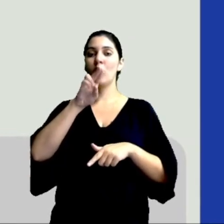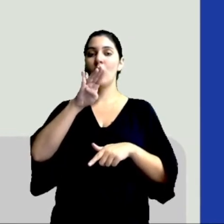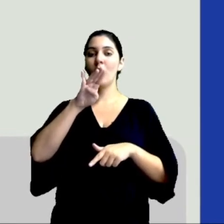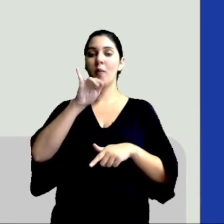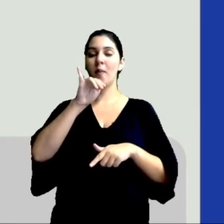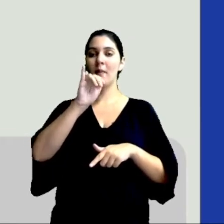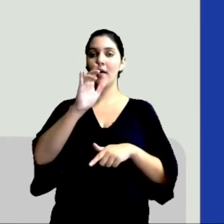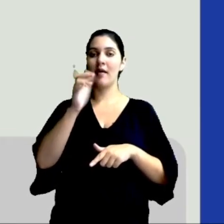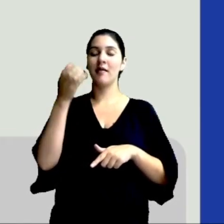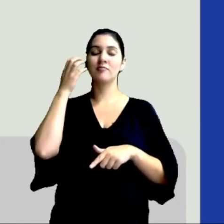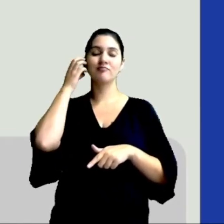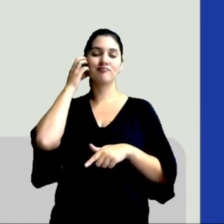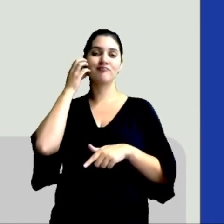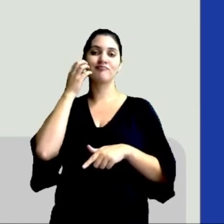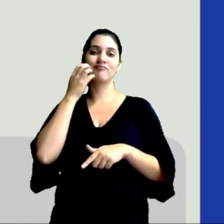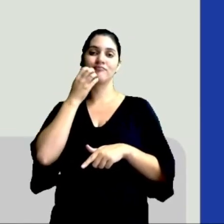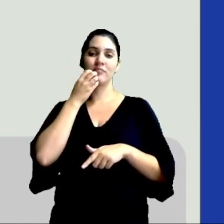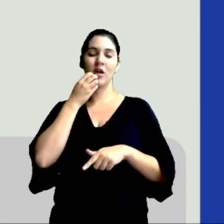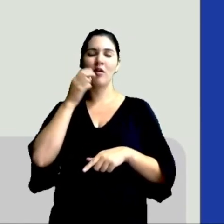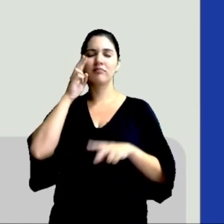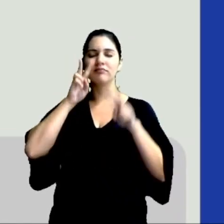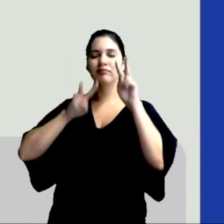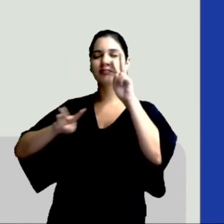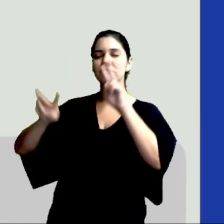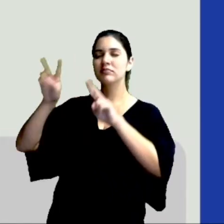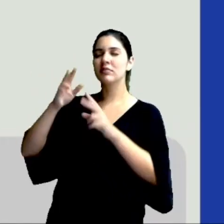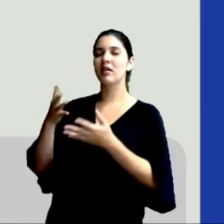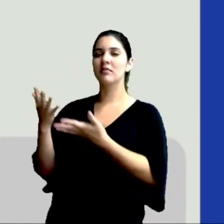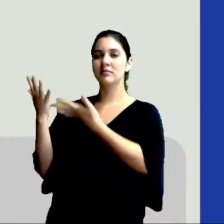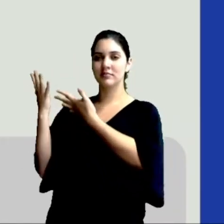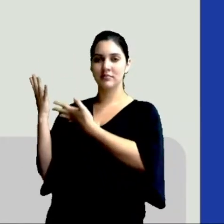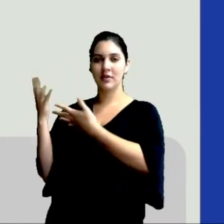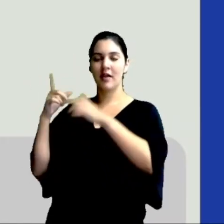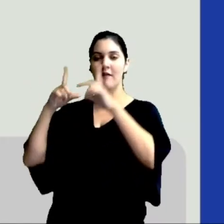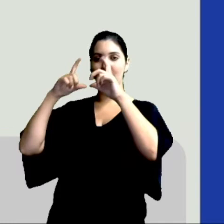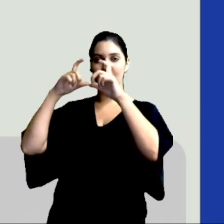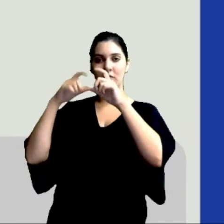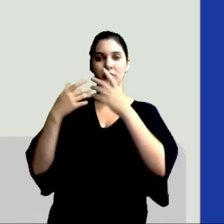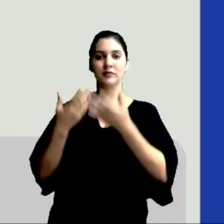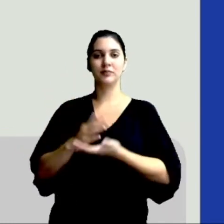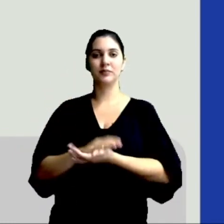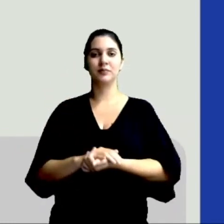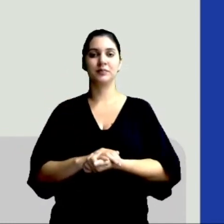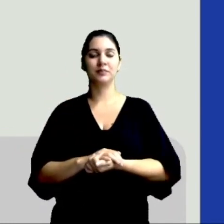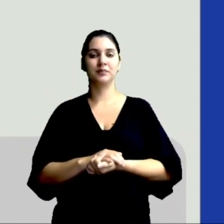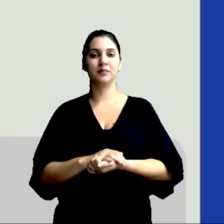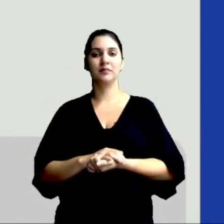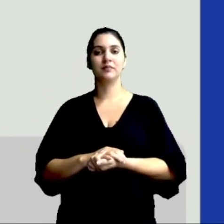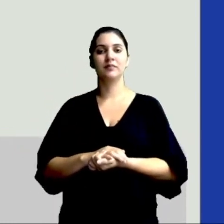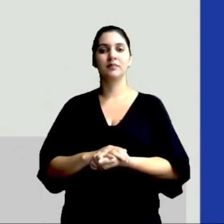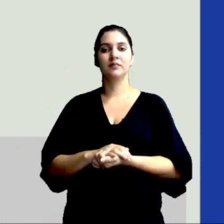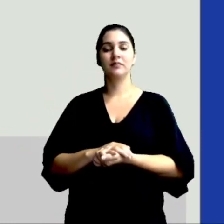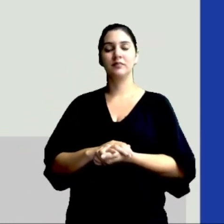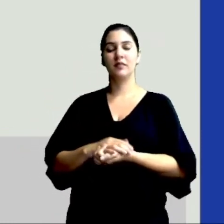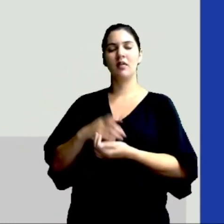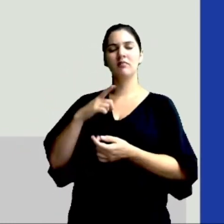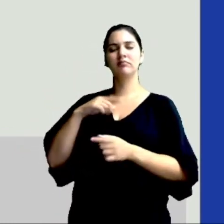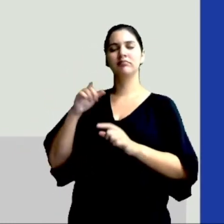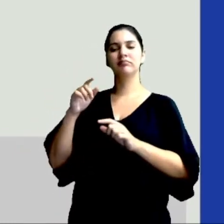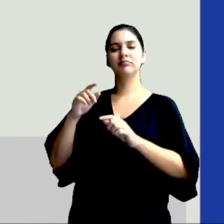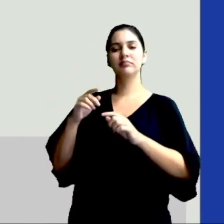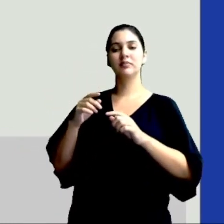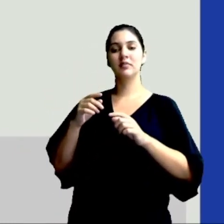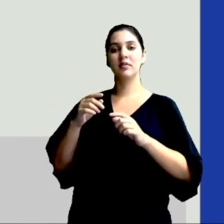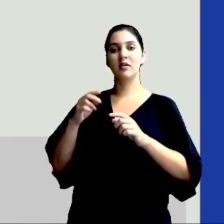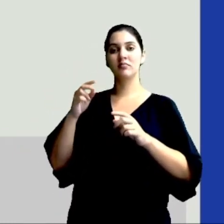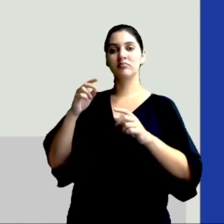foto ali ao redor, como é deserto, né? E aí você usa toda uma inovação tecnológica para